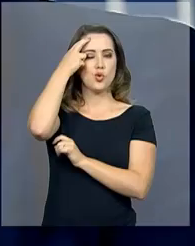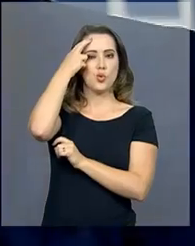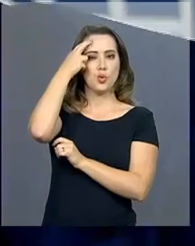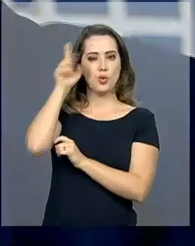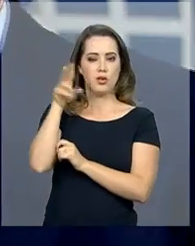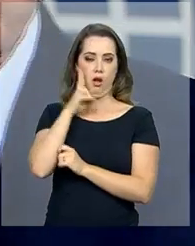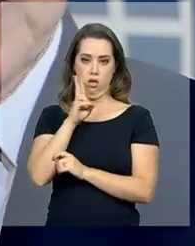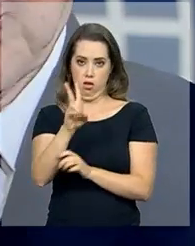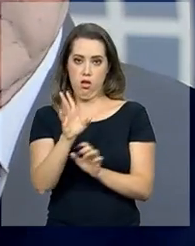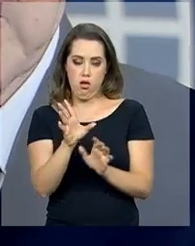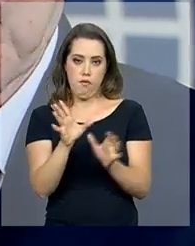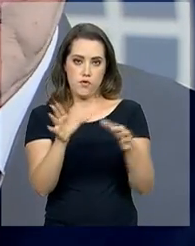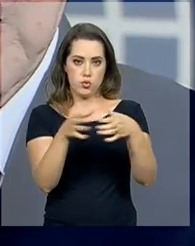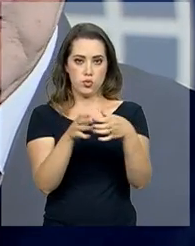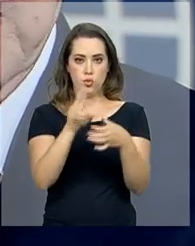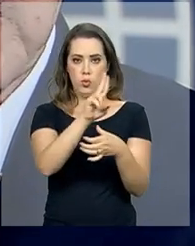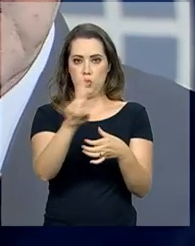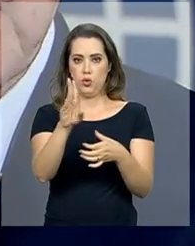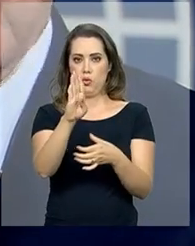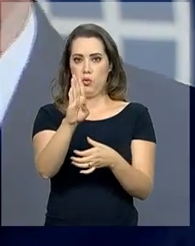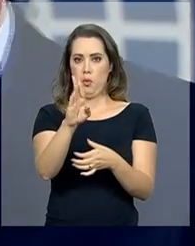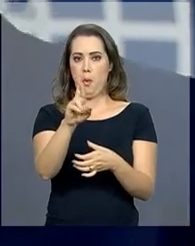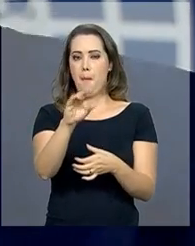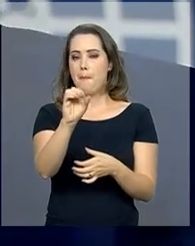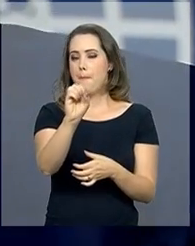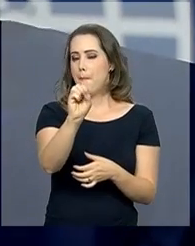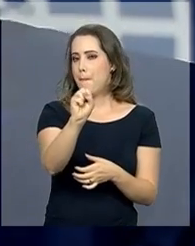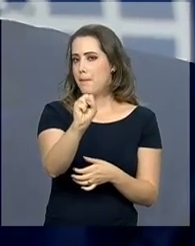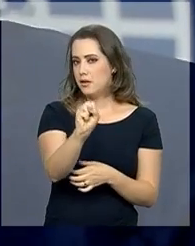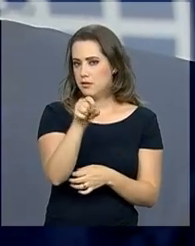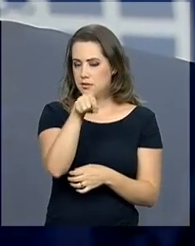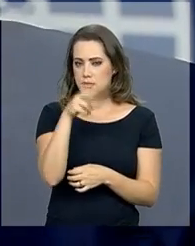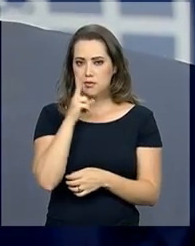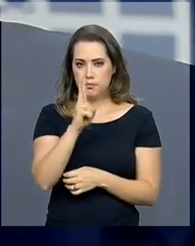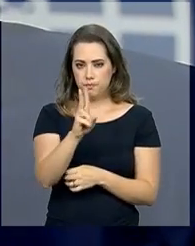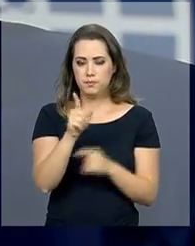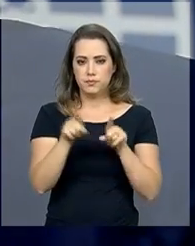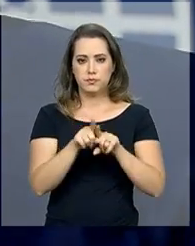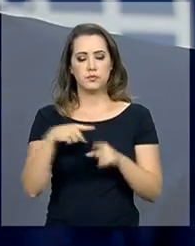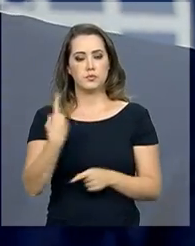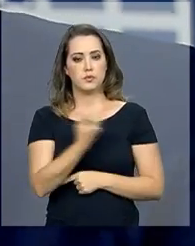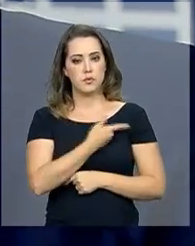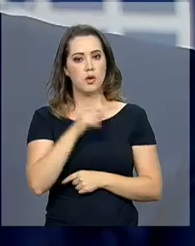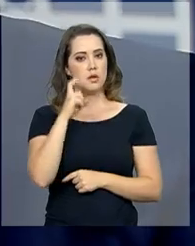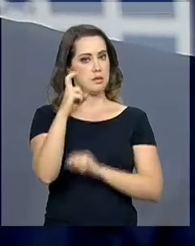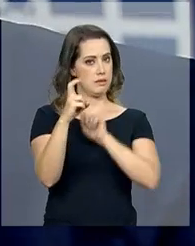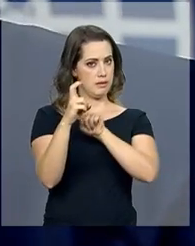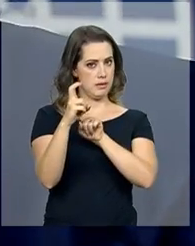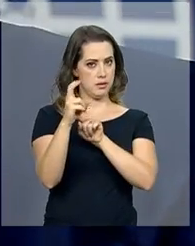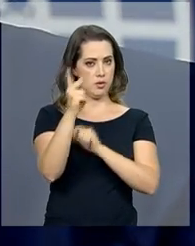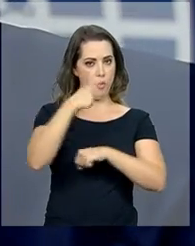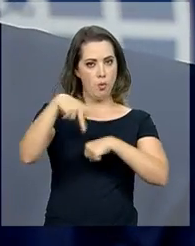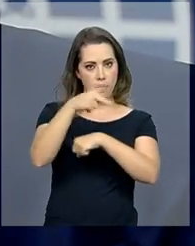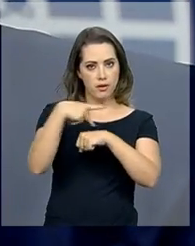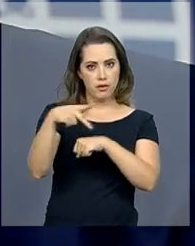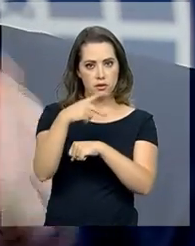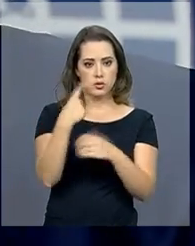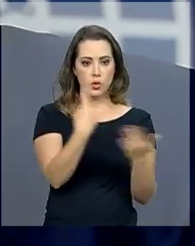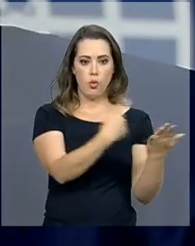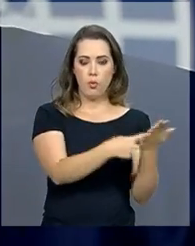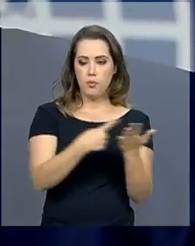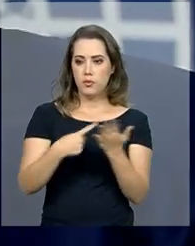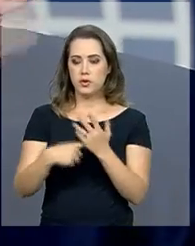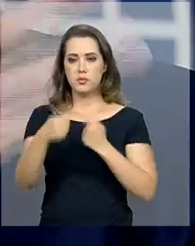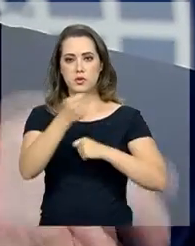do brics por exemplo paulo na última reunião do brics nós resolvemos nós somos cinco países é que temos uma relação econômica